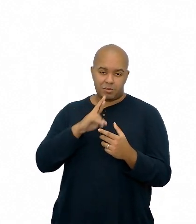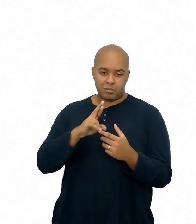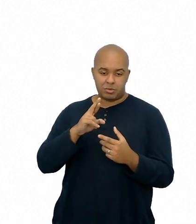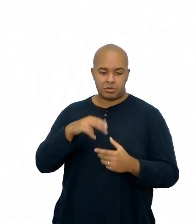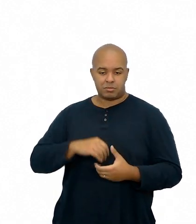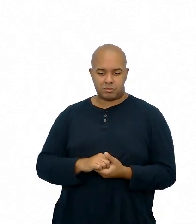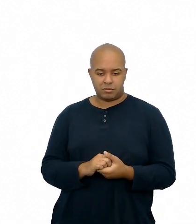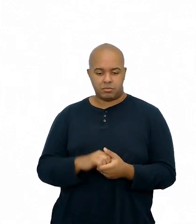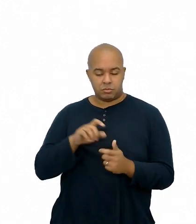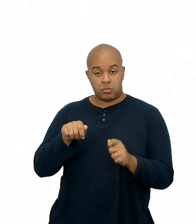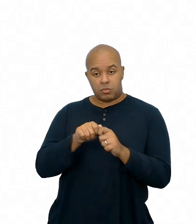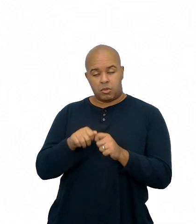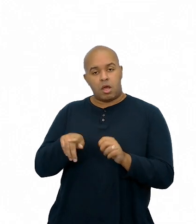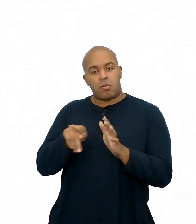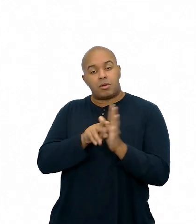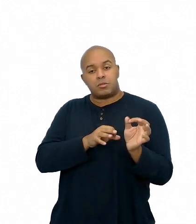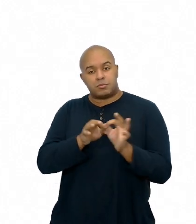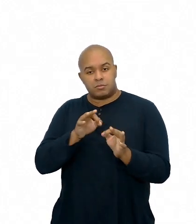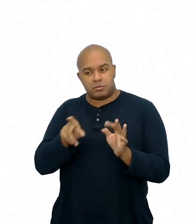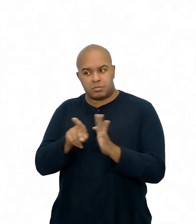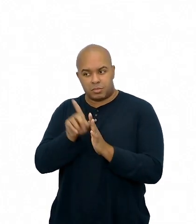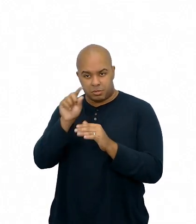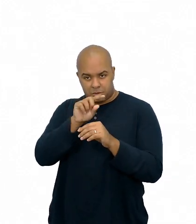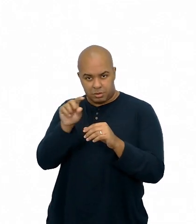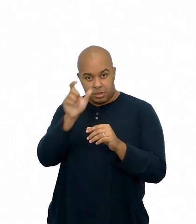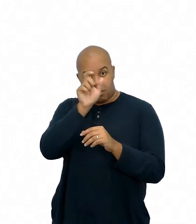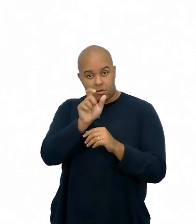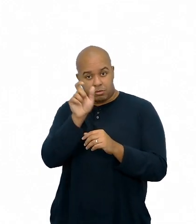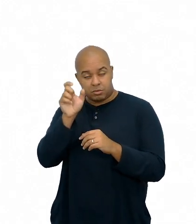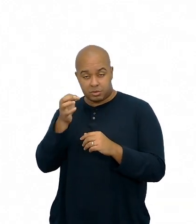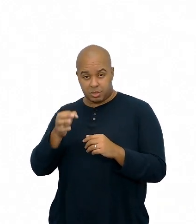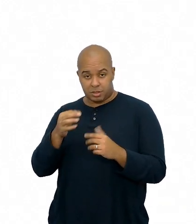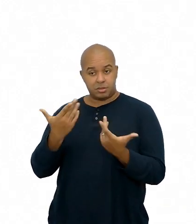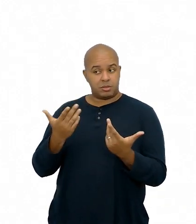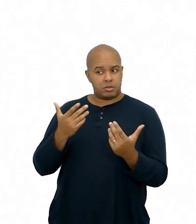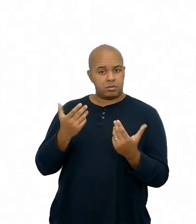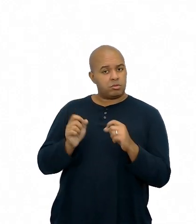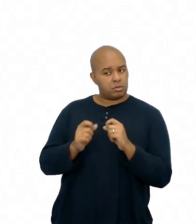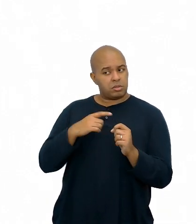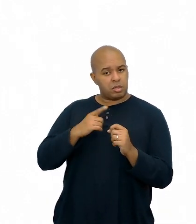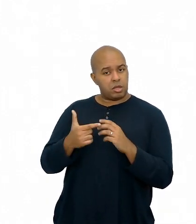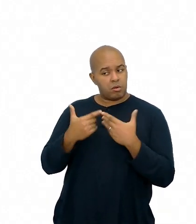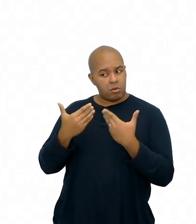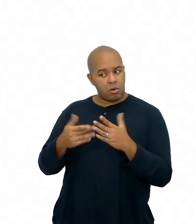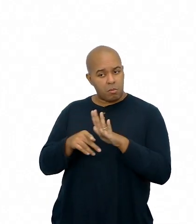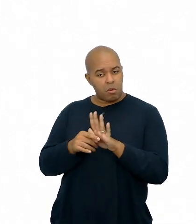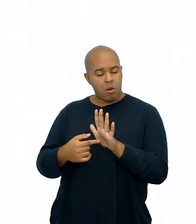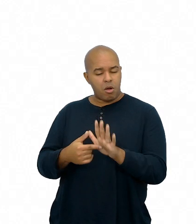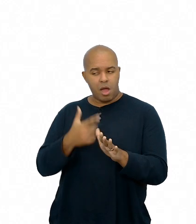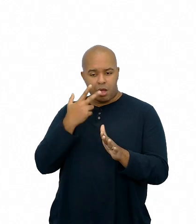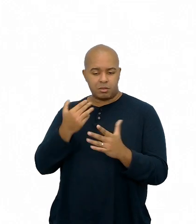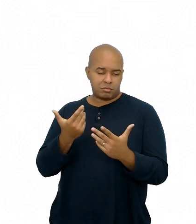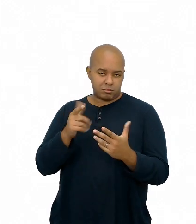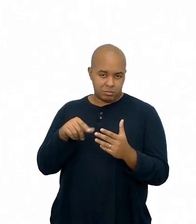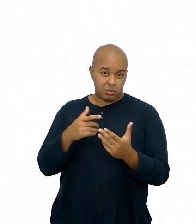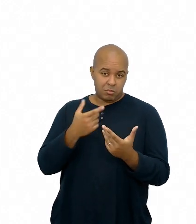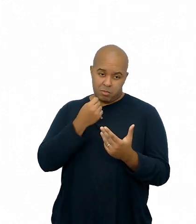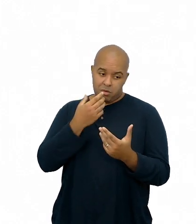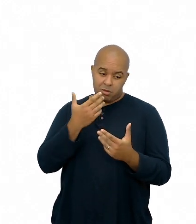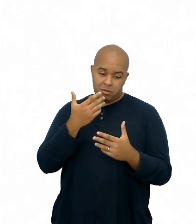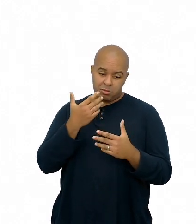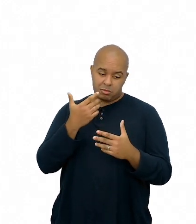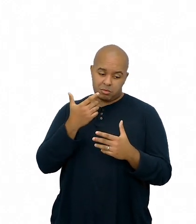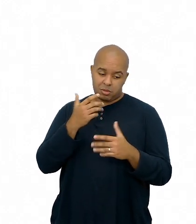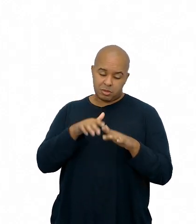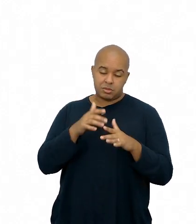respondam aí, que devido à organização dessas linhas e colunas, né? Que tem uma estimativa, assim, que é plausível de ser